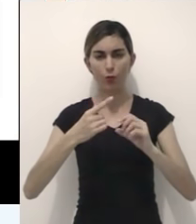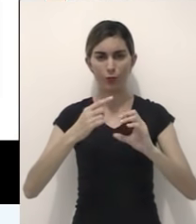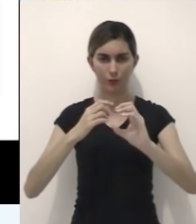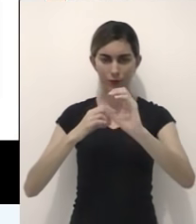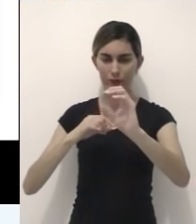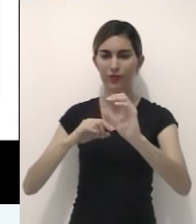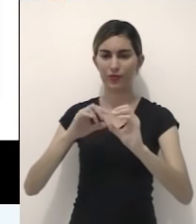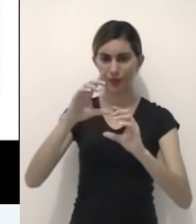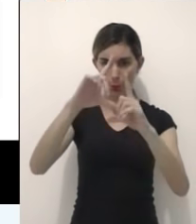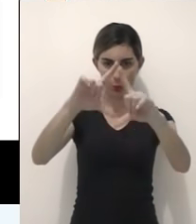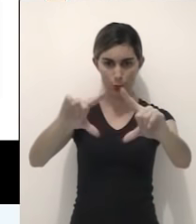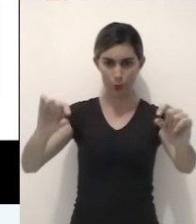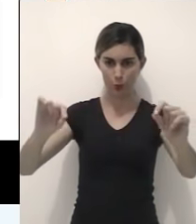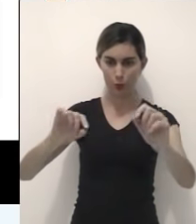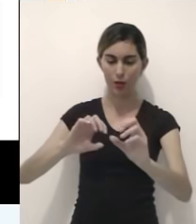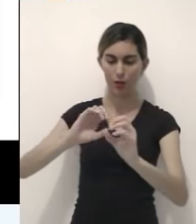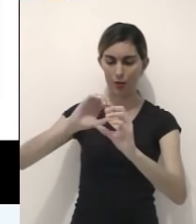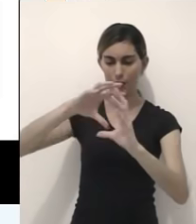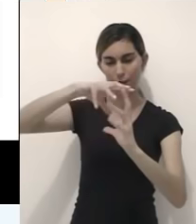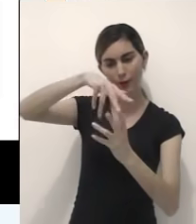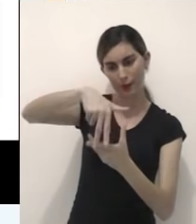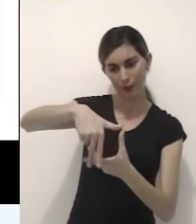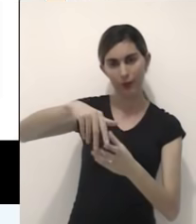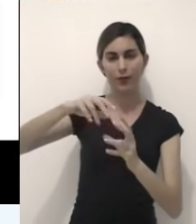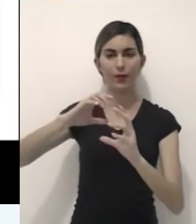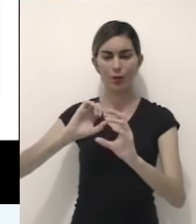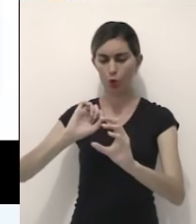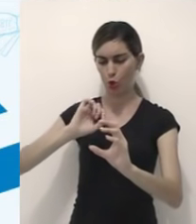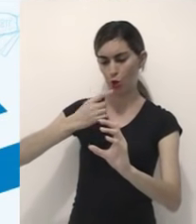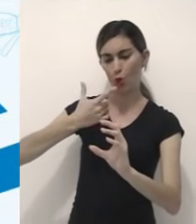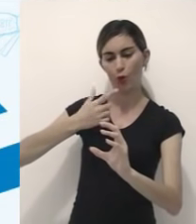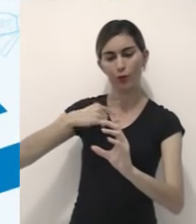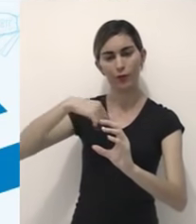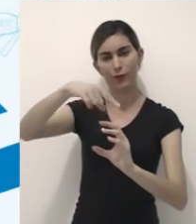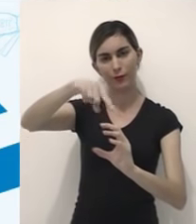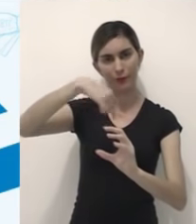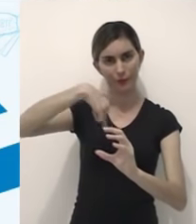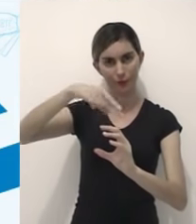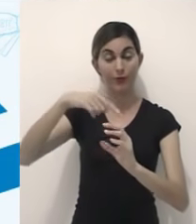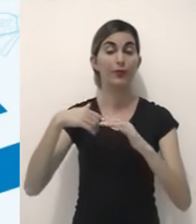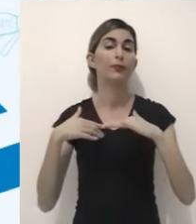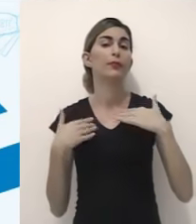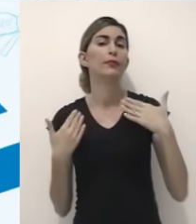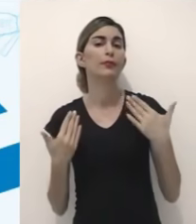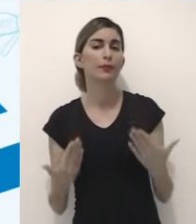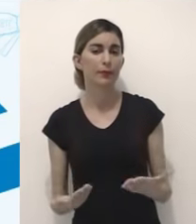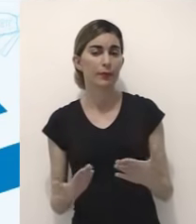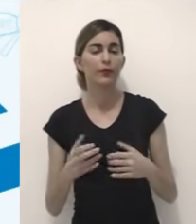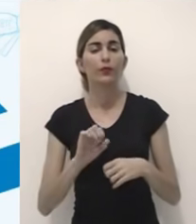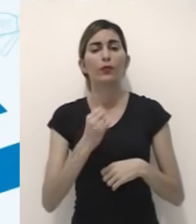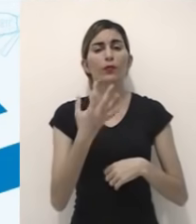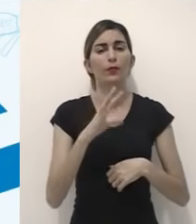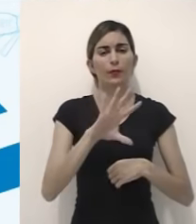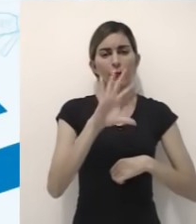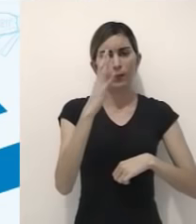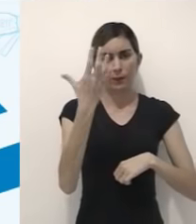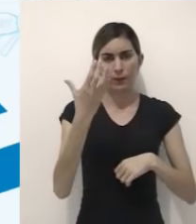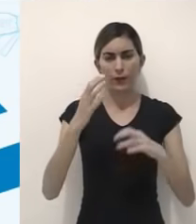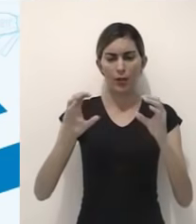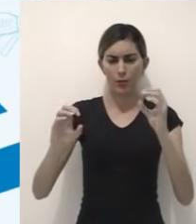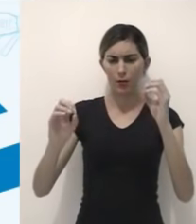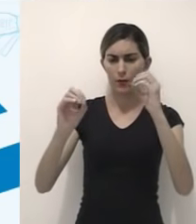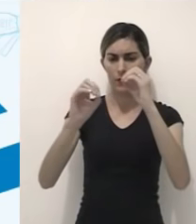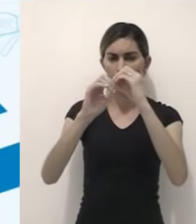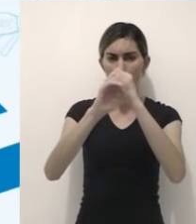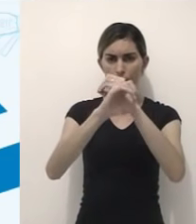a Lua, promovendo essa sombra sobre a Lua. Bom, então, quando ocorre